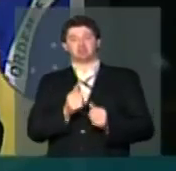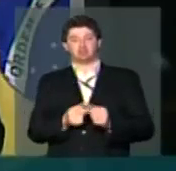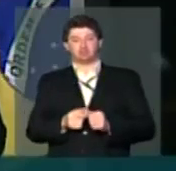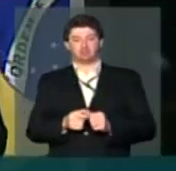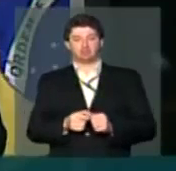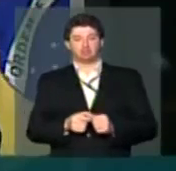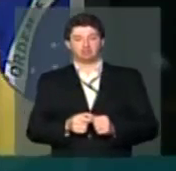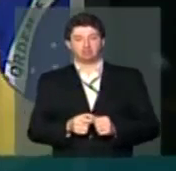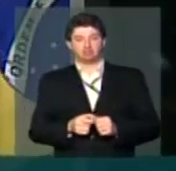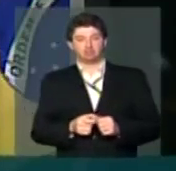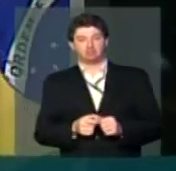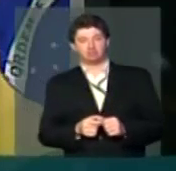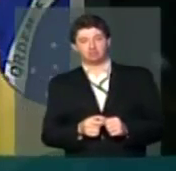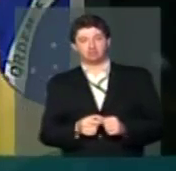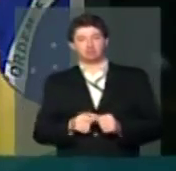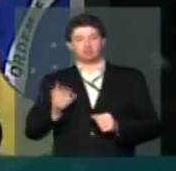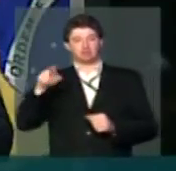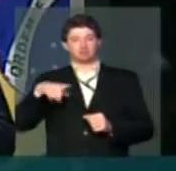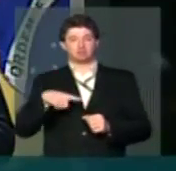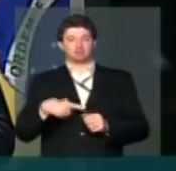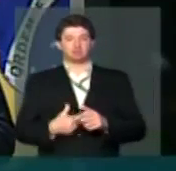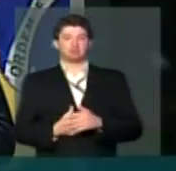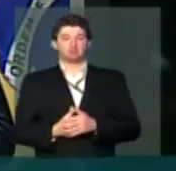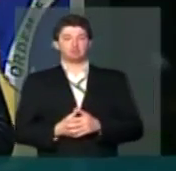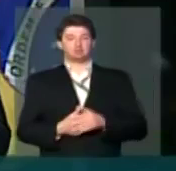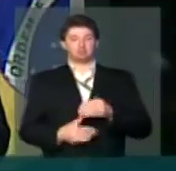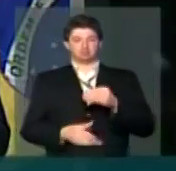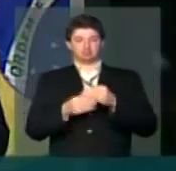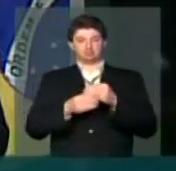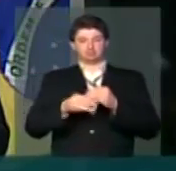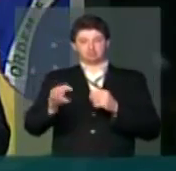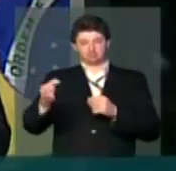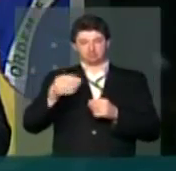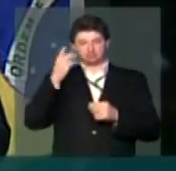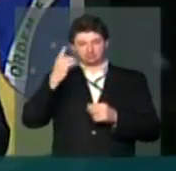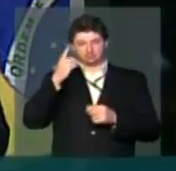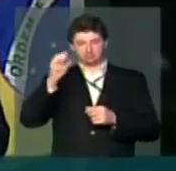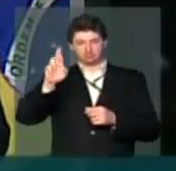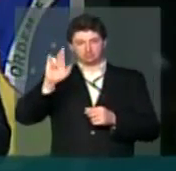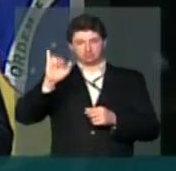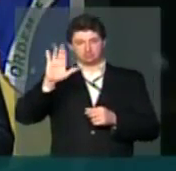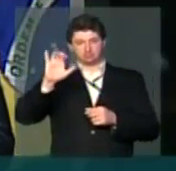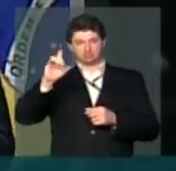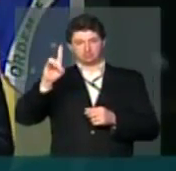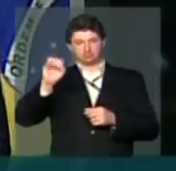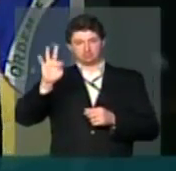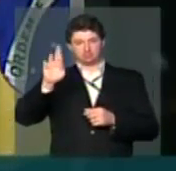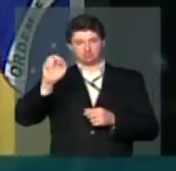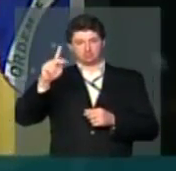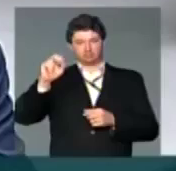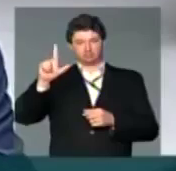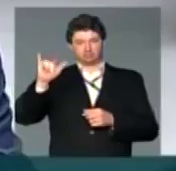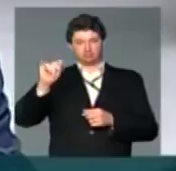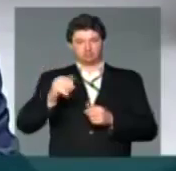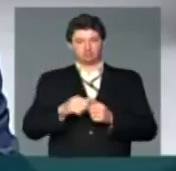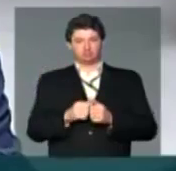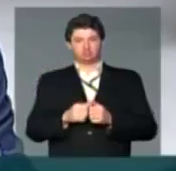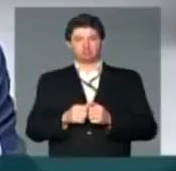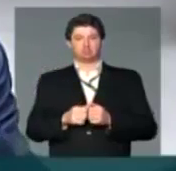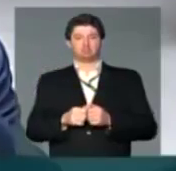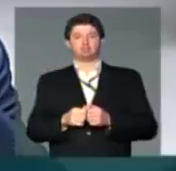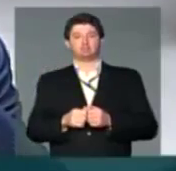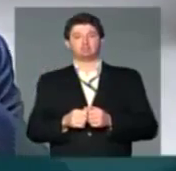pátria de Teotônio. Deputado Pedro Vilela, Vossa Excelência concede a parte? Com muita honra, deputado Ricardo Trípoli. Deputado Pedro Vilela,